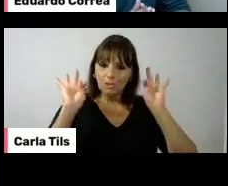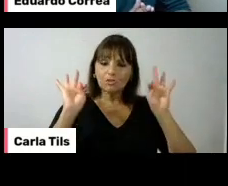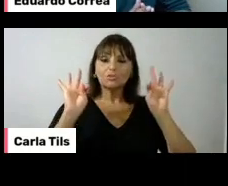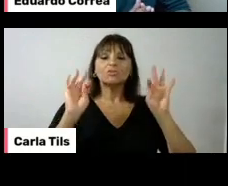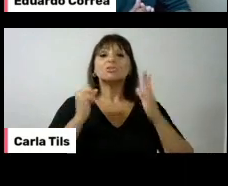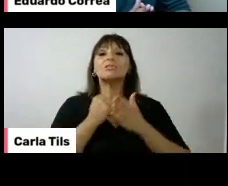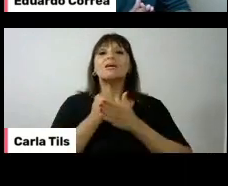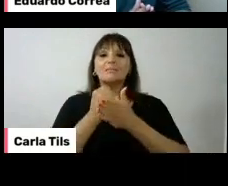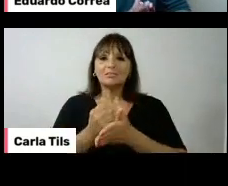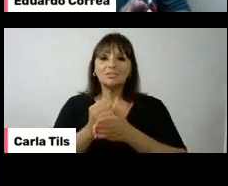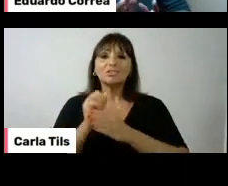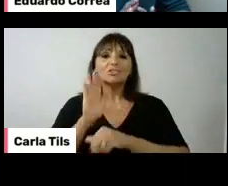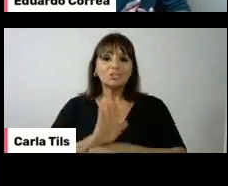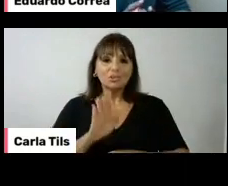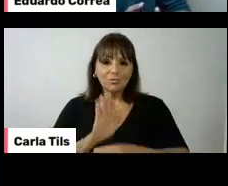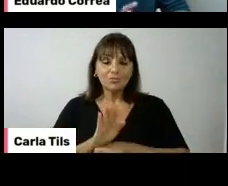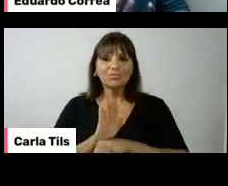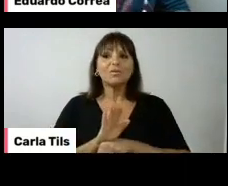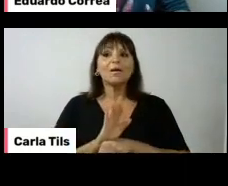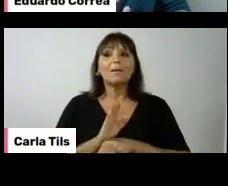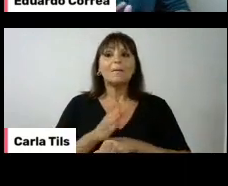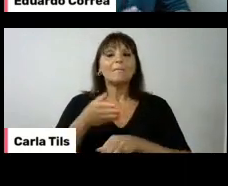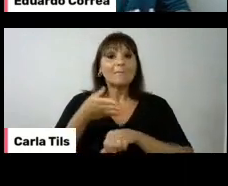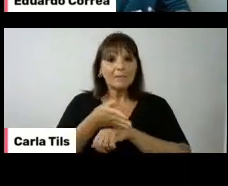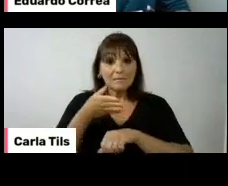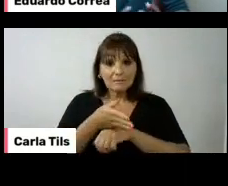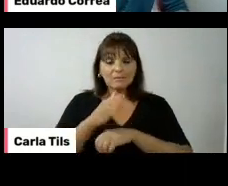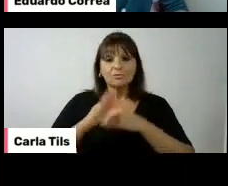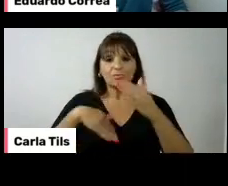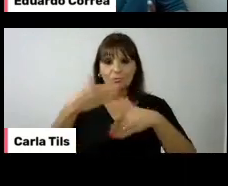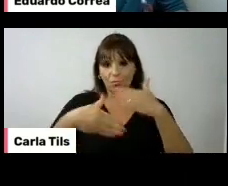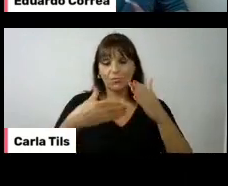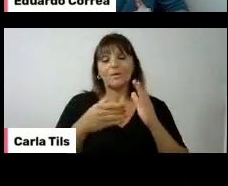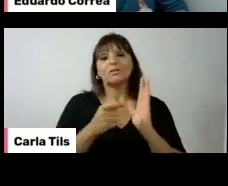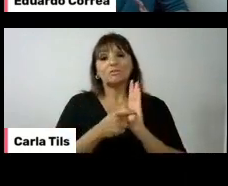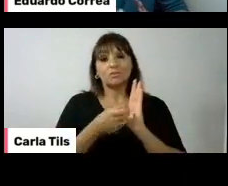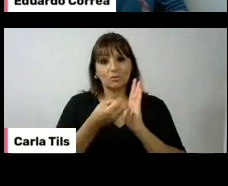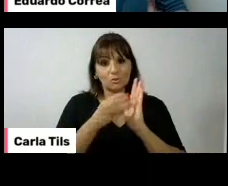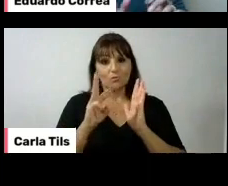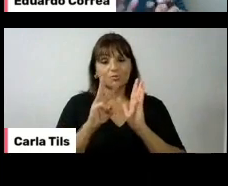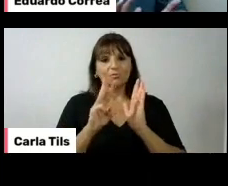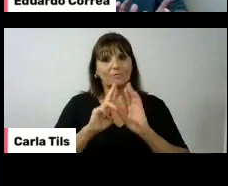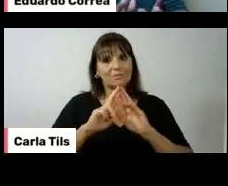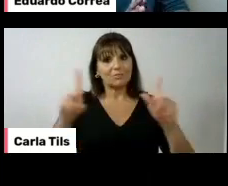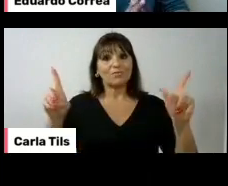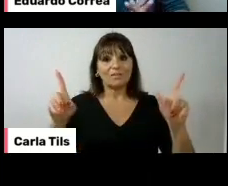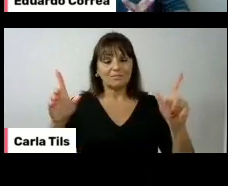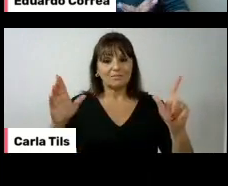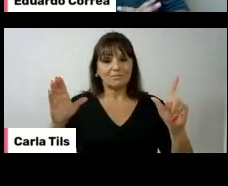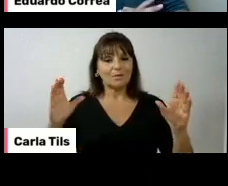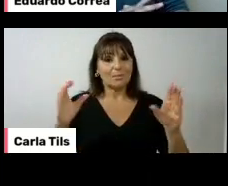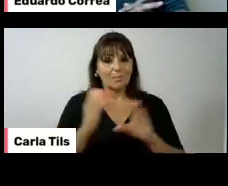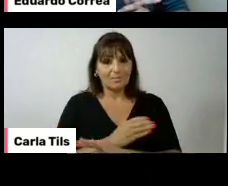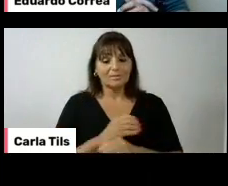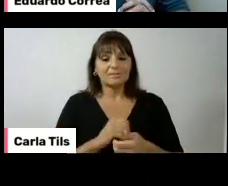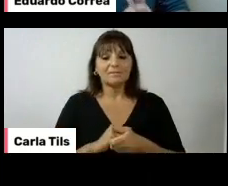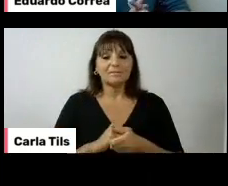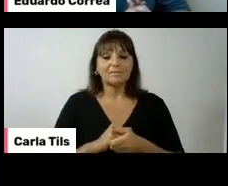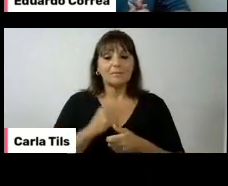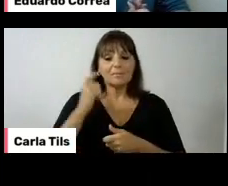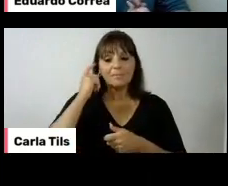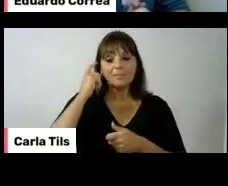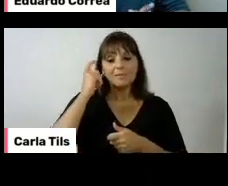de software. Porque isso faz total diferença. E aí nós começamos a pensar, então, para encerrar já,